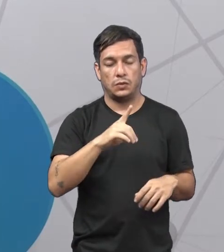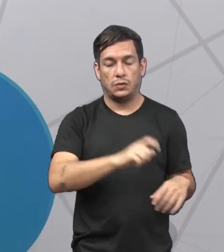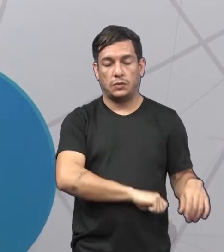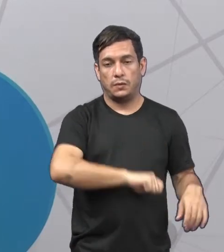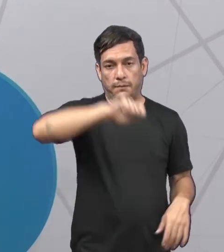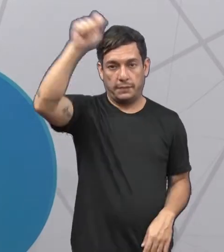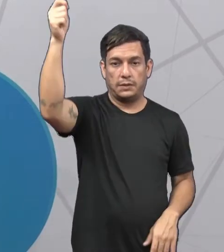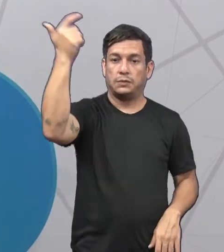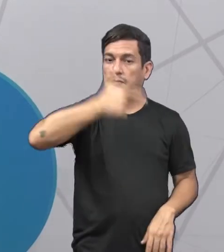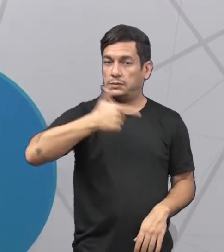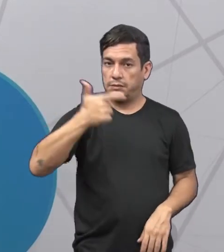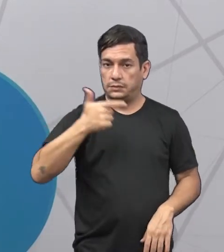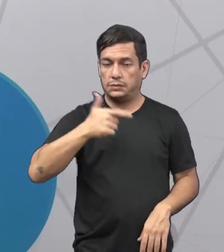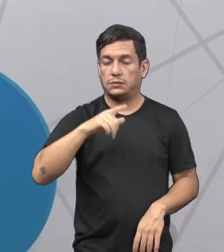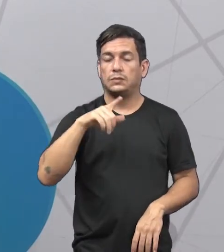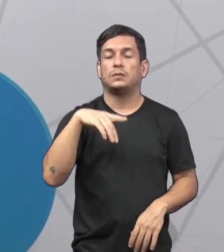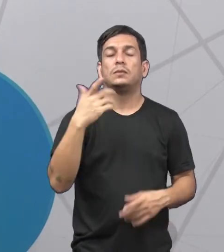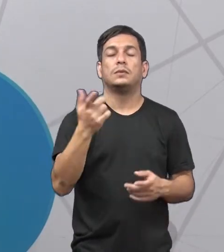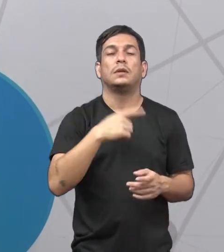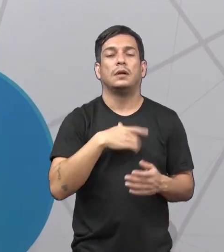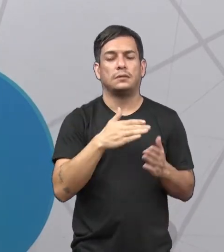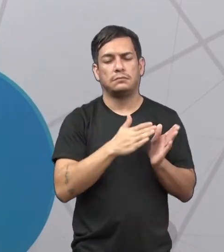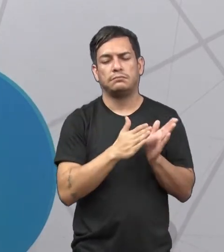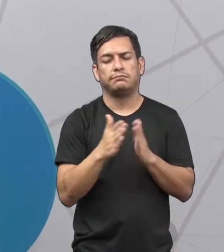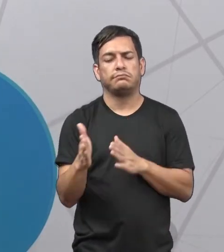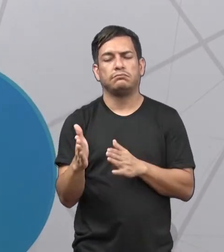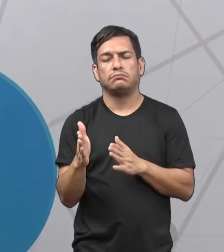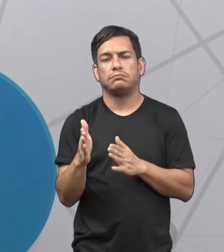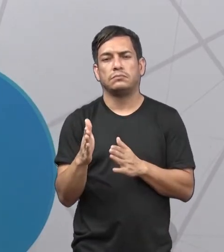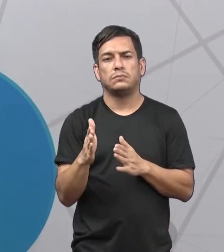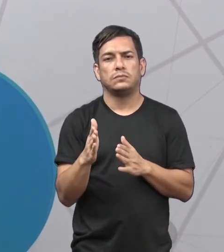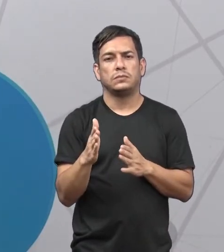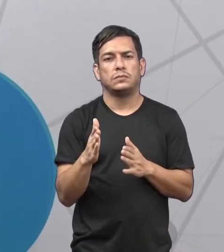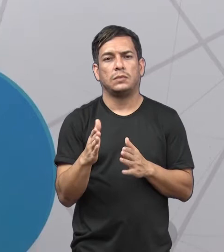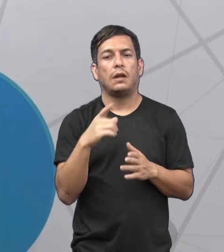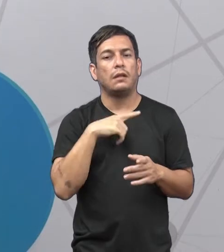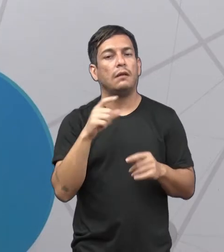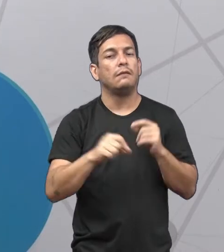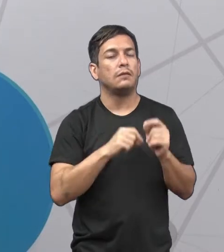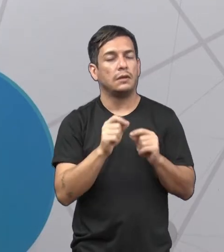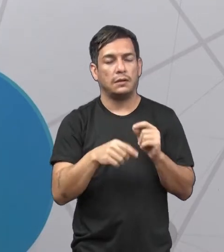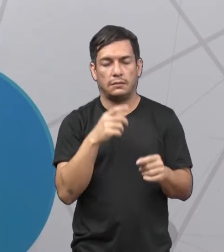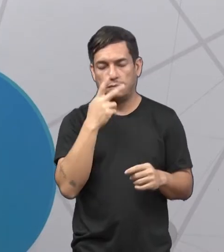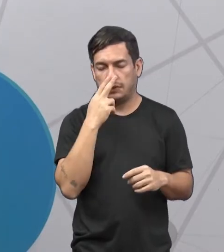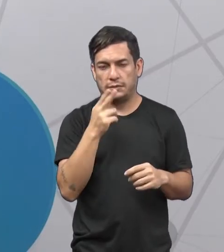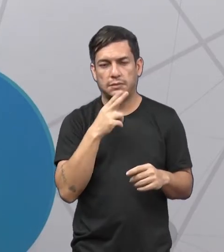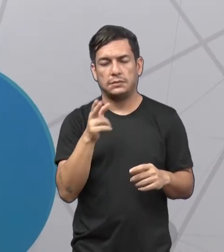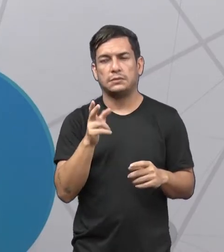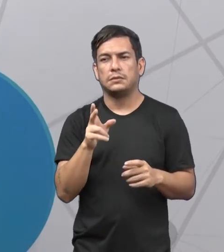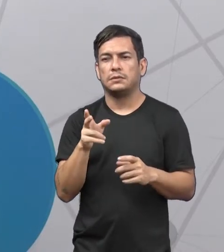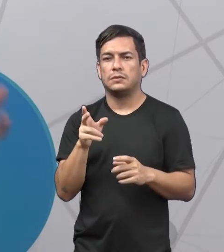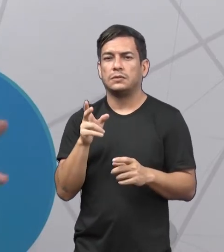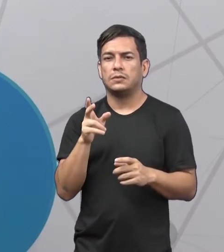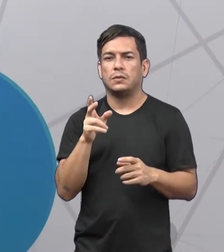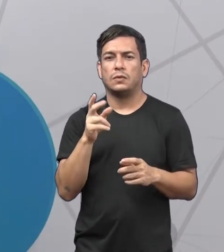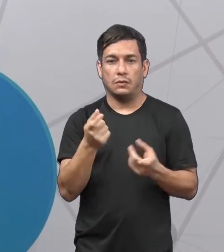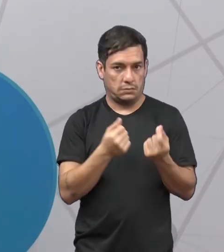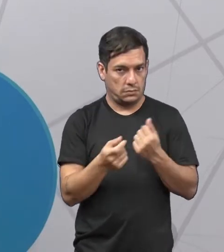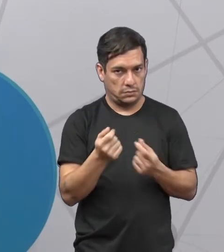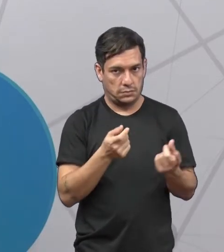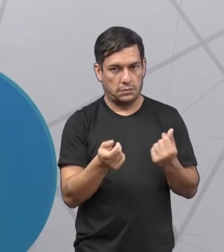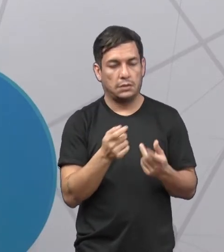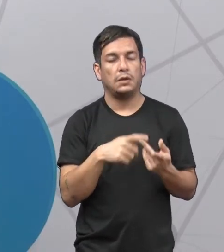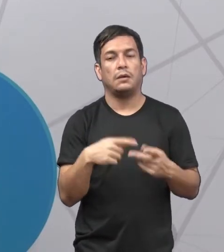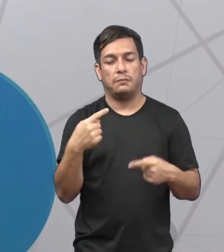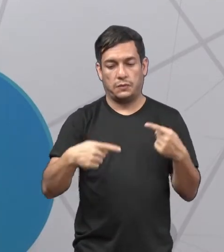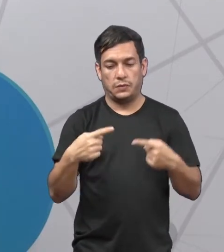II. Durante um bom tempo, o governo de Dom Pedro II teve uma estabilidade muito grande, uma estabilidade econômica, uma